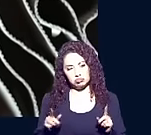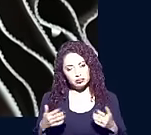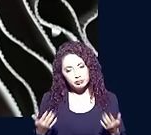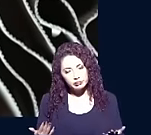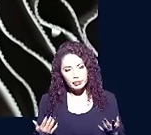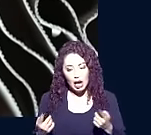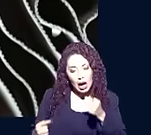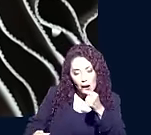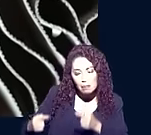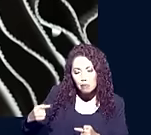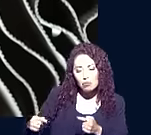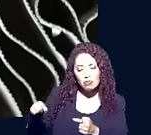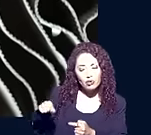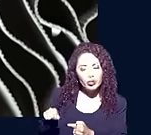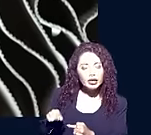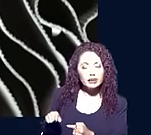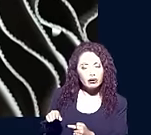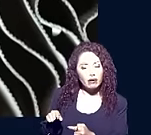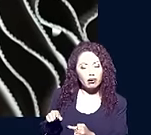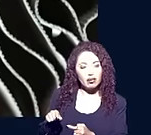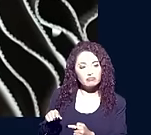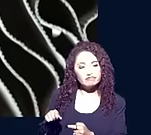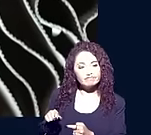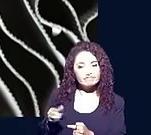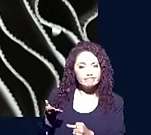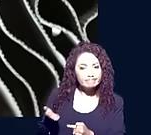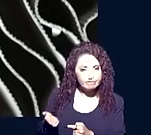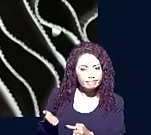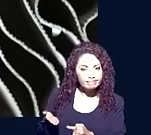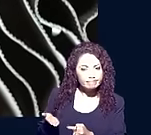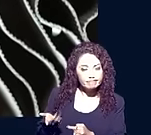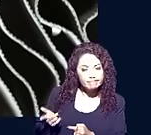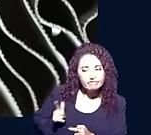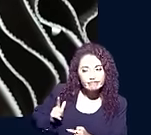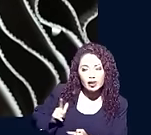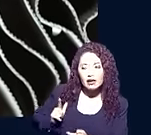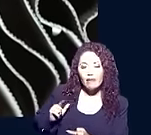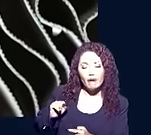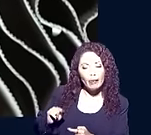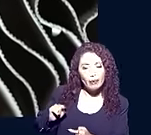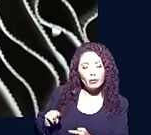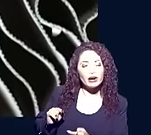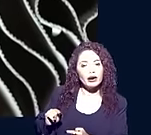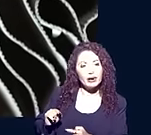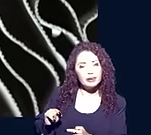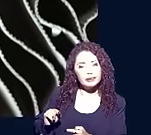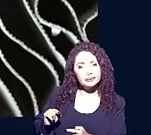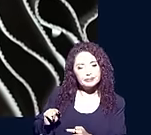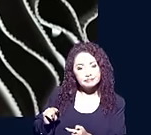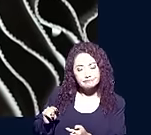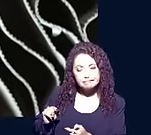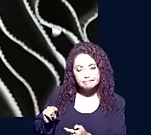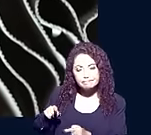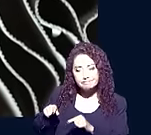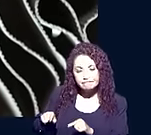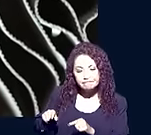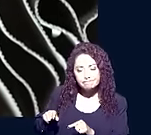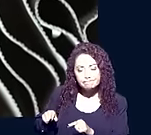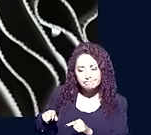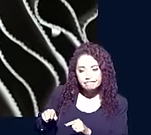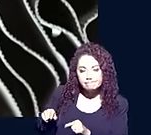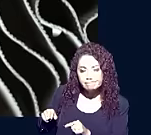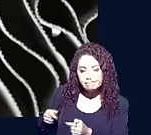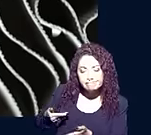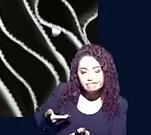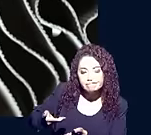arte bastante móvel de você eh procurar exercer